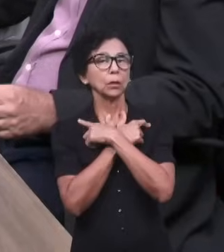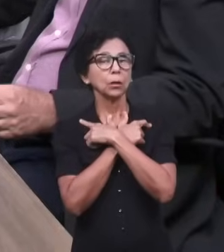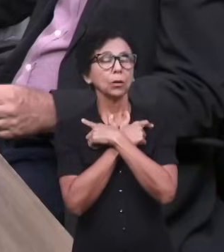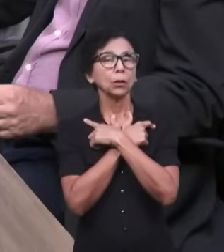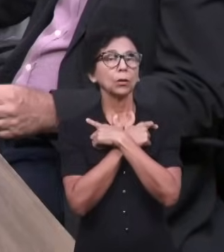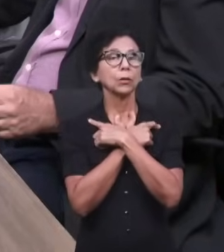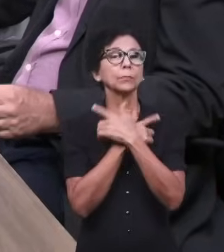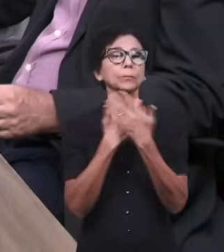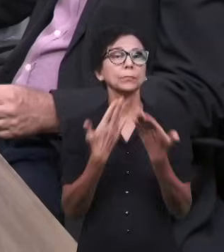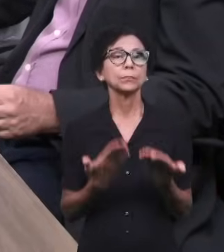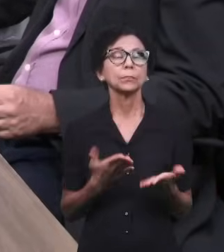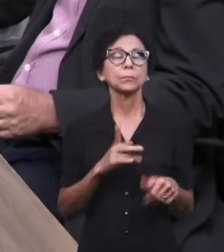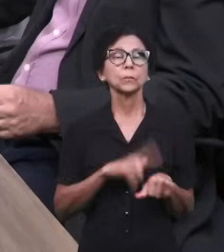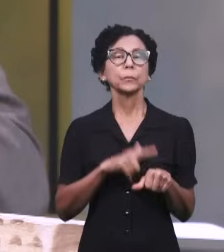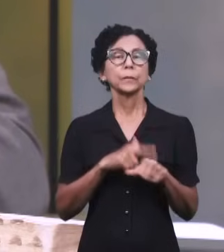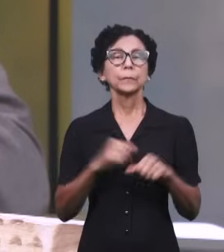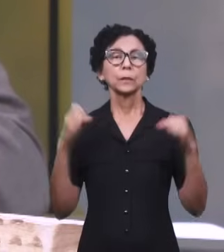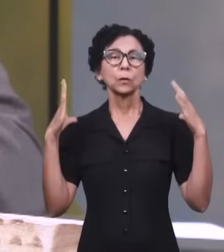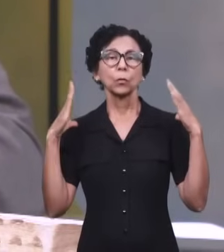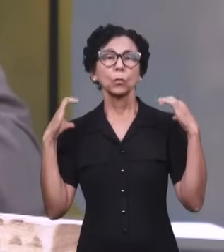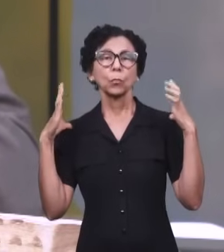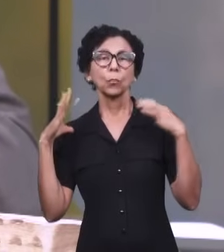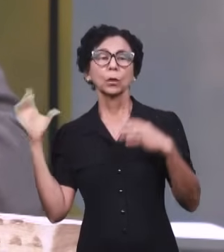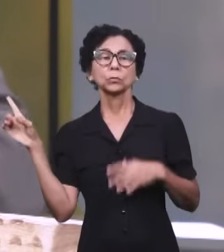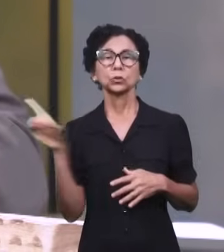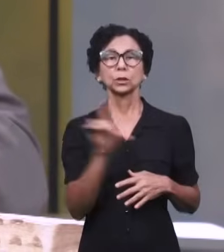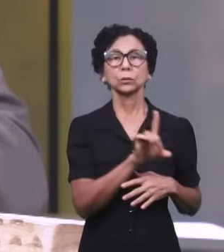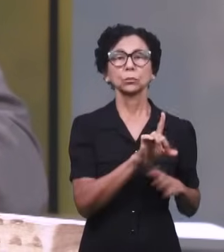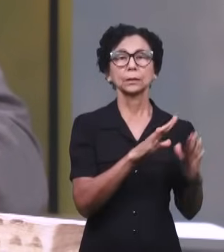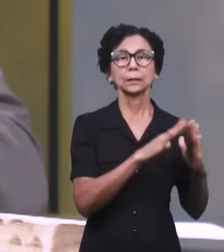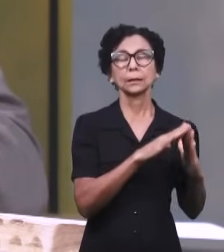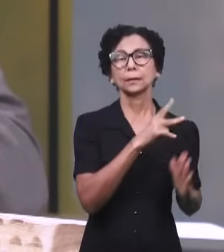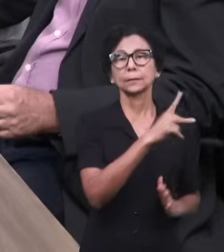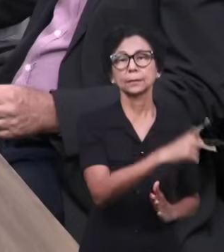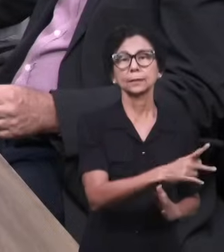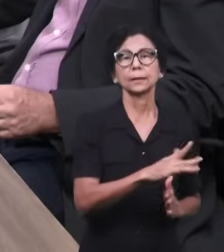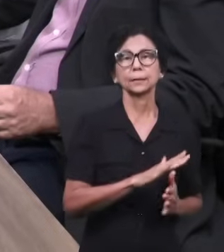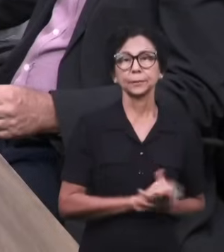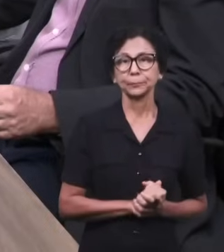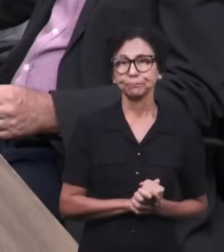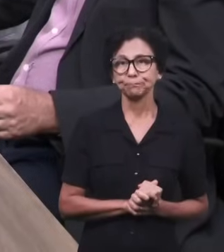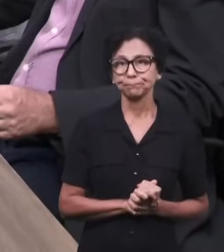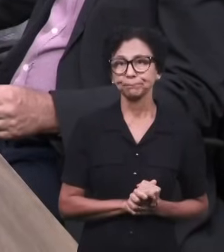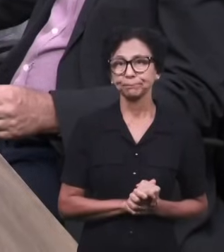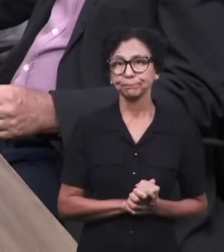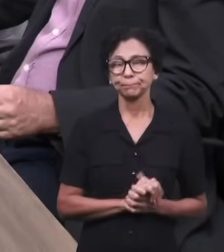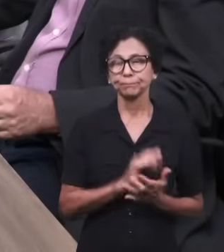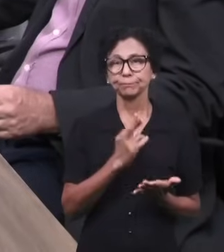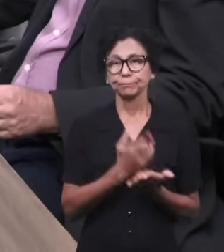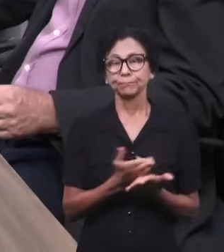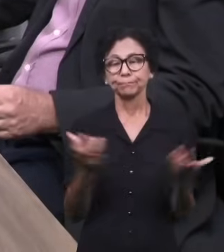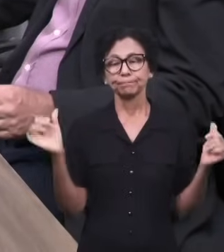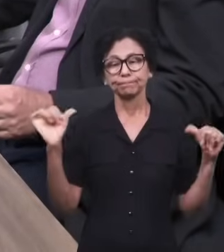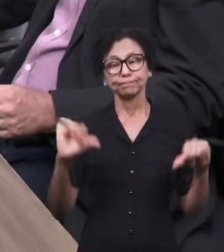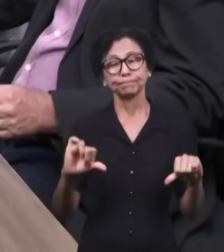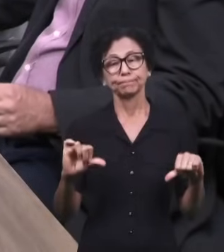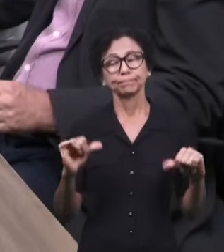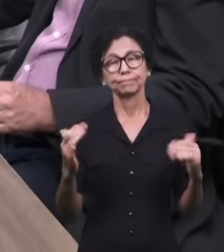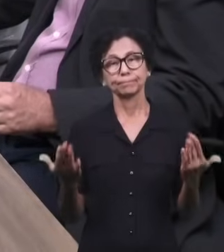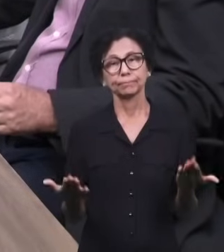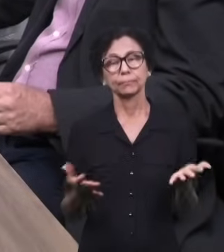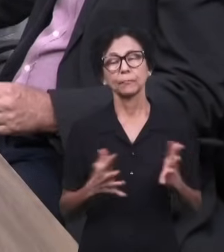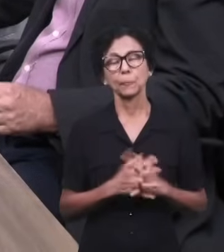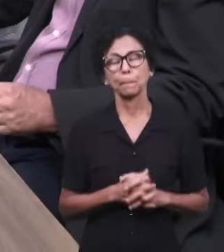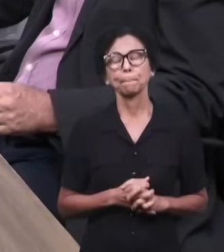consequência da desobediência e da má escolha, né? Muito bem. Eu não sei se vocês querem comentar alguma